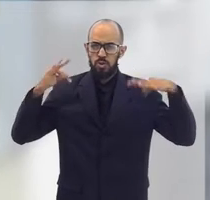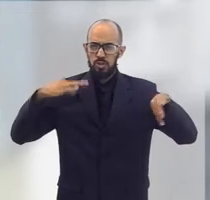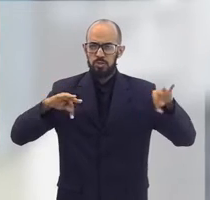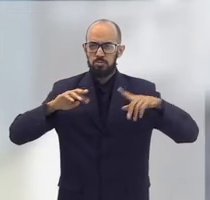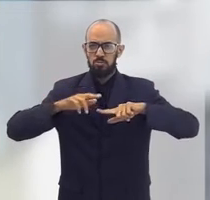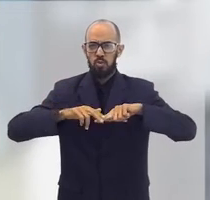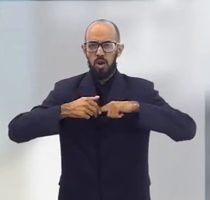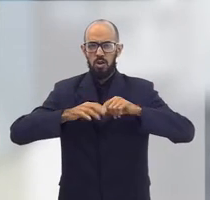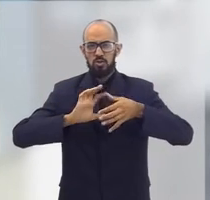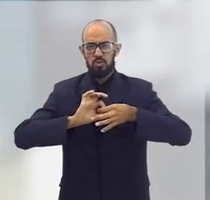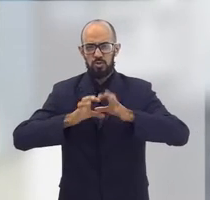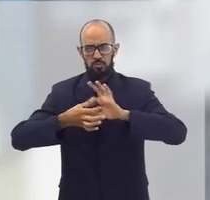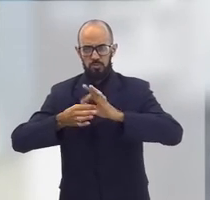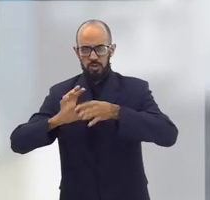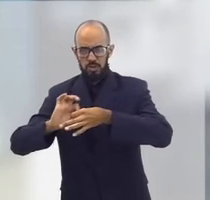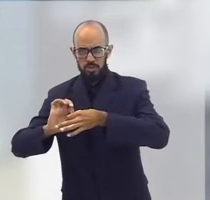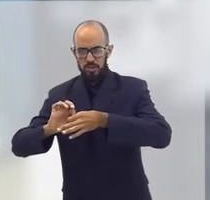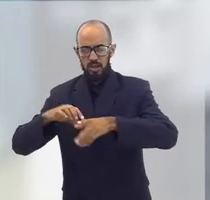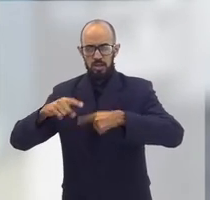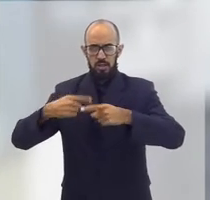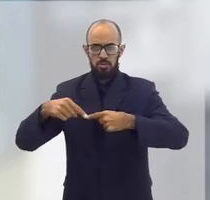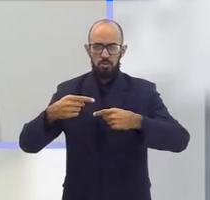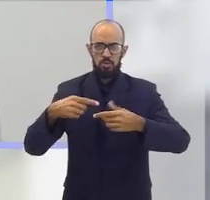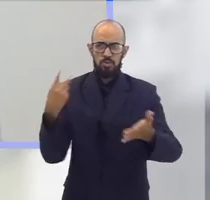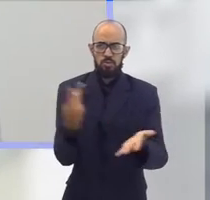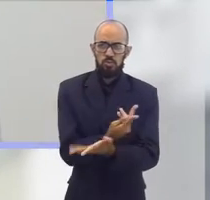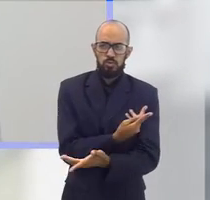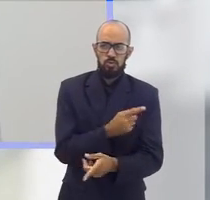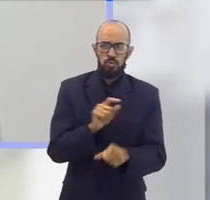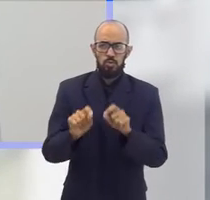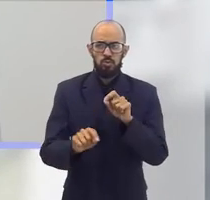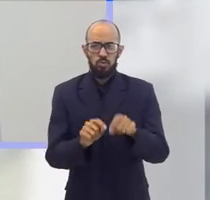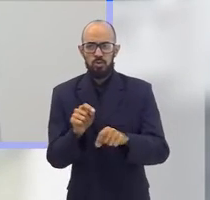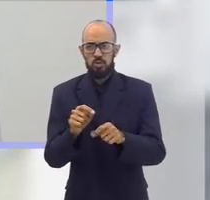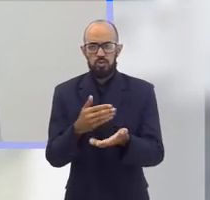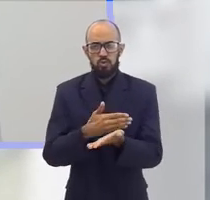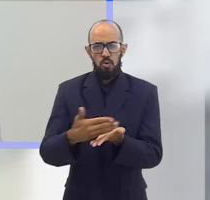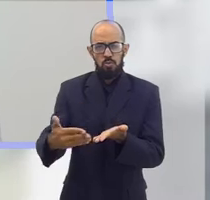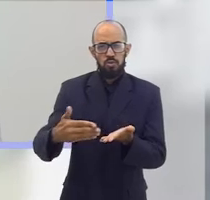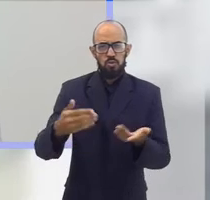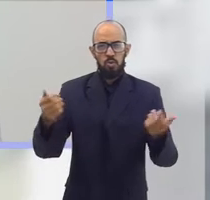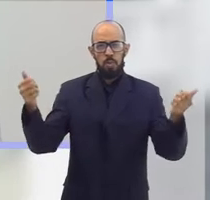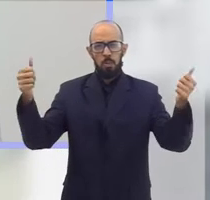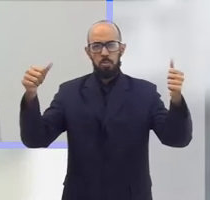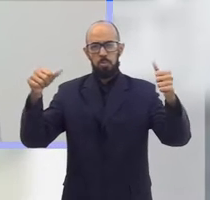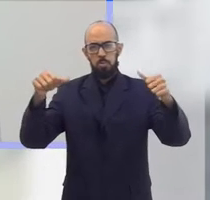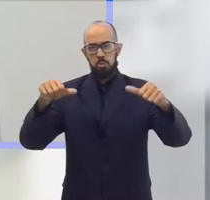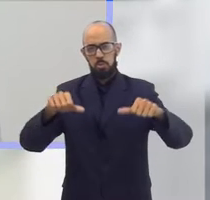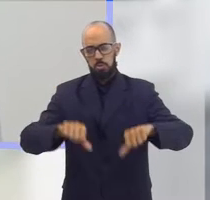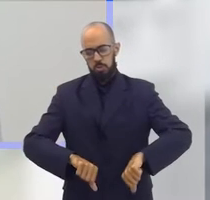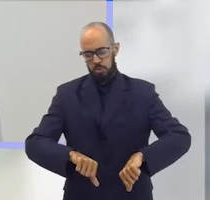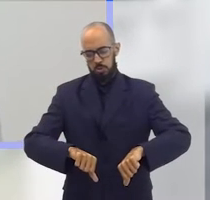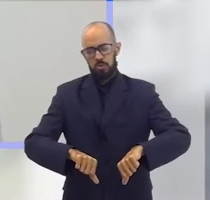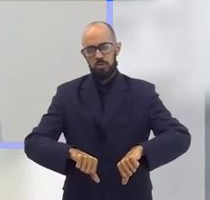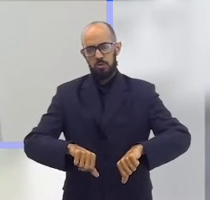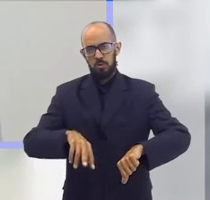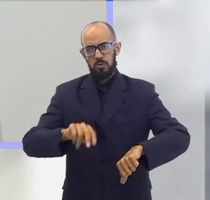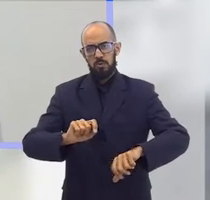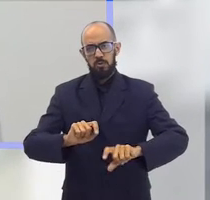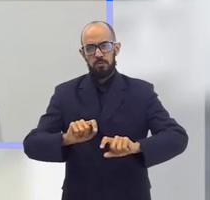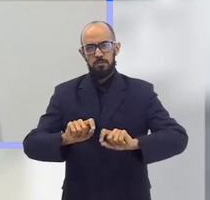turismo na cidade por conta de Olimpíadas, etc. E aí a gente entrou numa decadência, eu